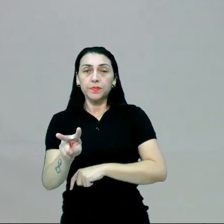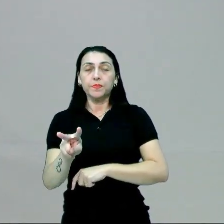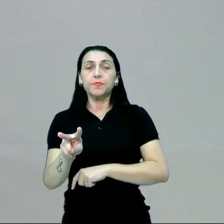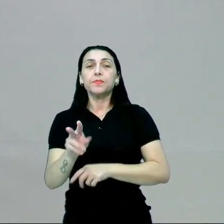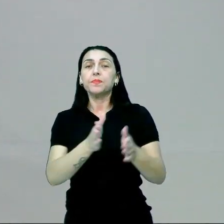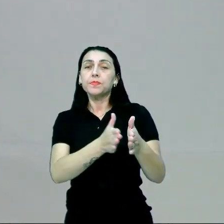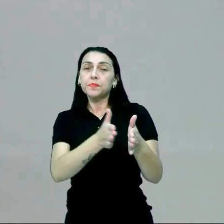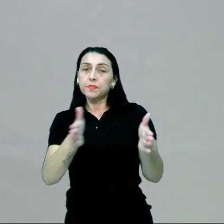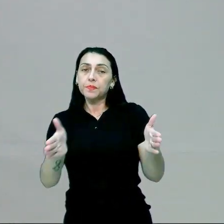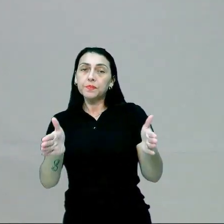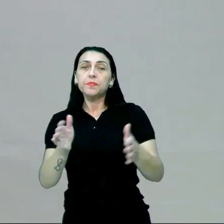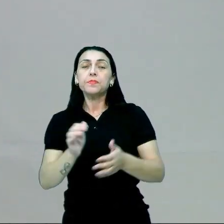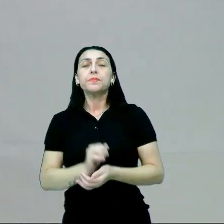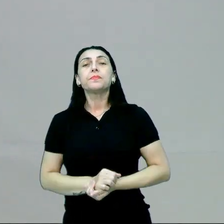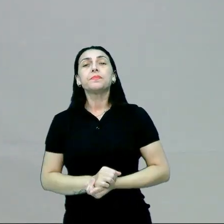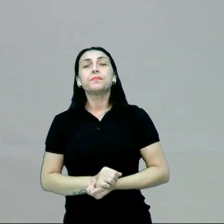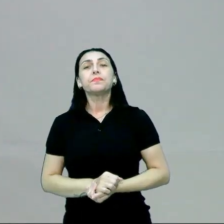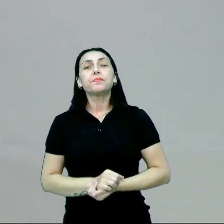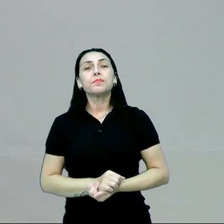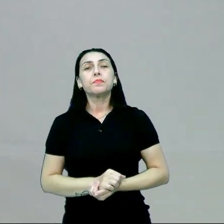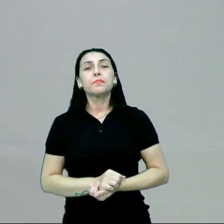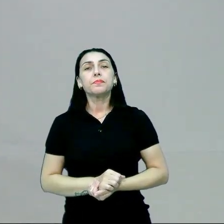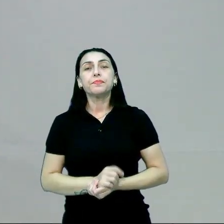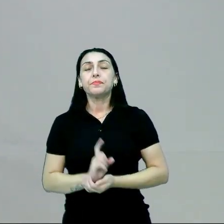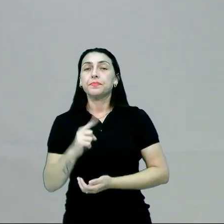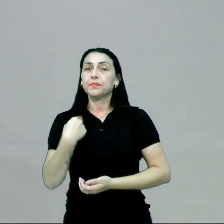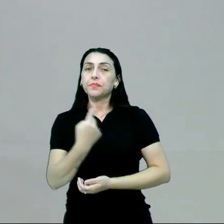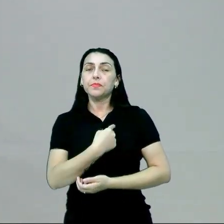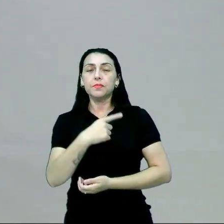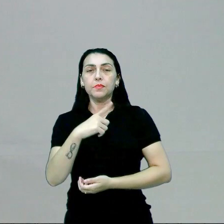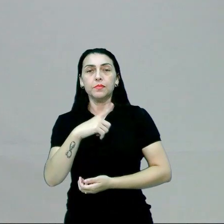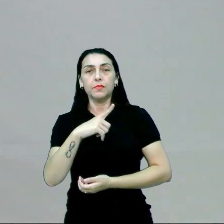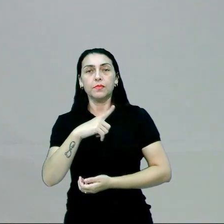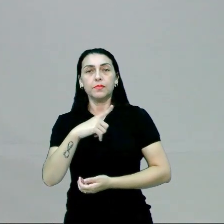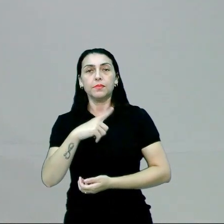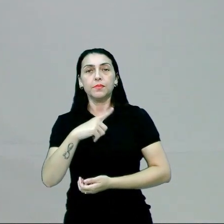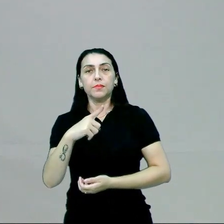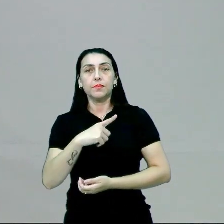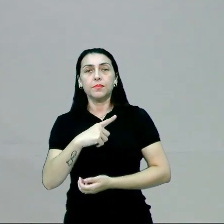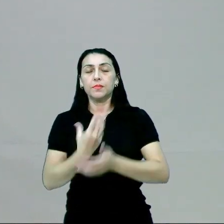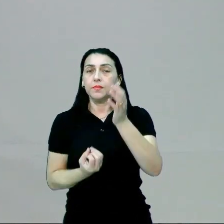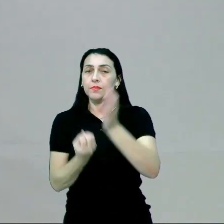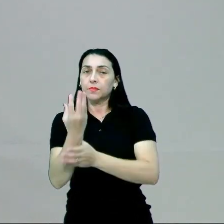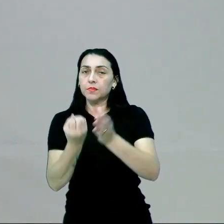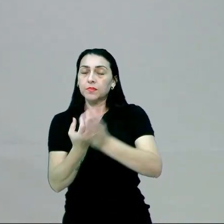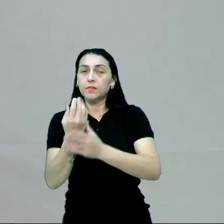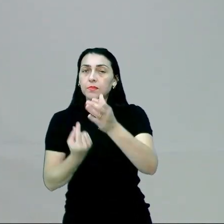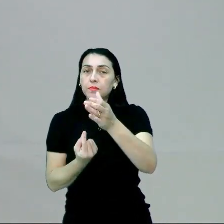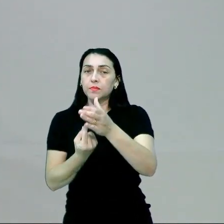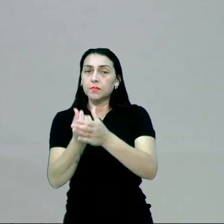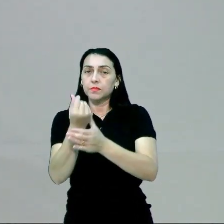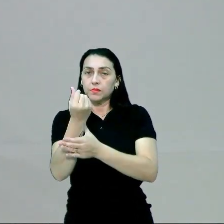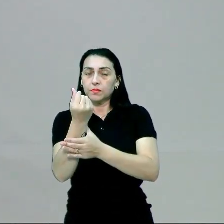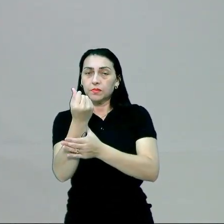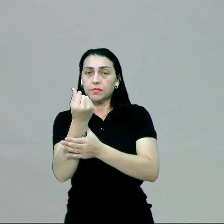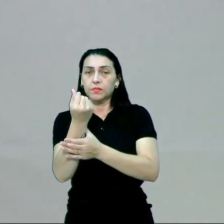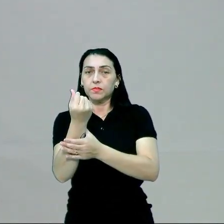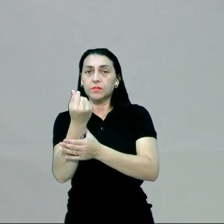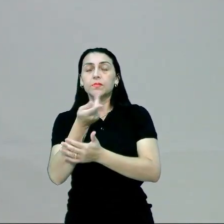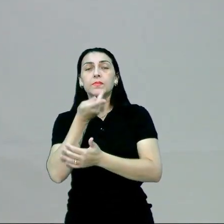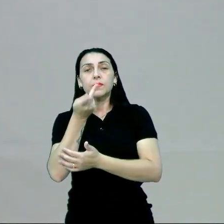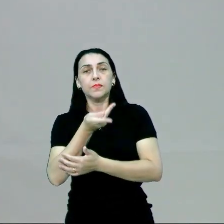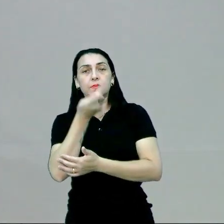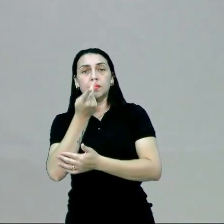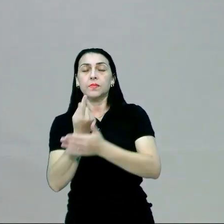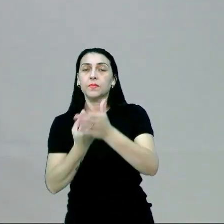na sequência. Então, nós temos aí modo de produção capitalista. Então, quando nós estamos